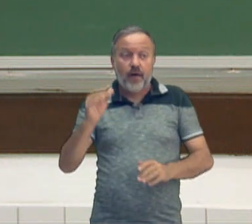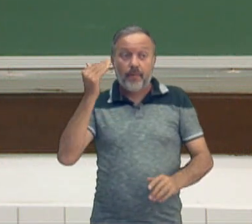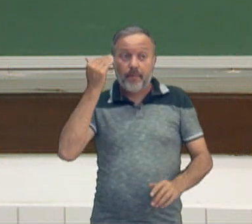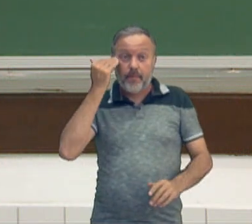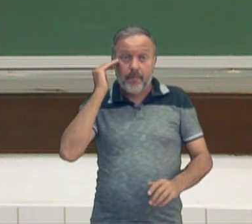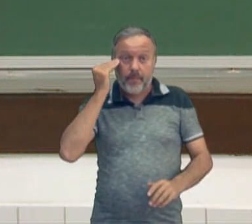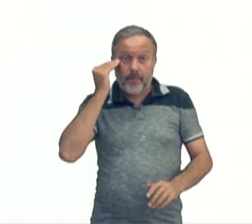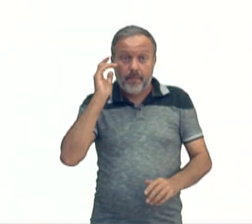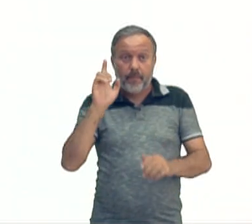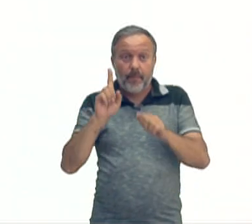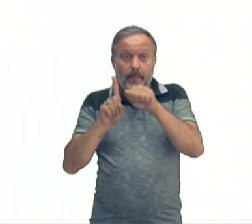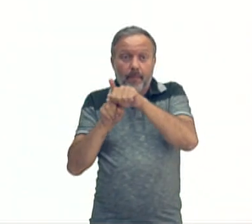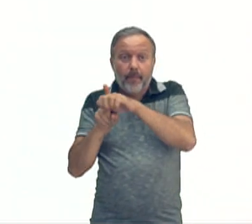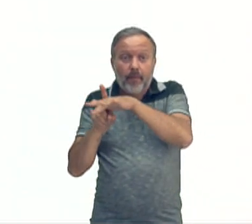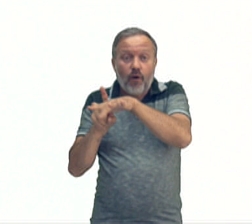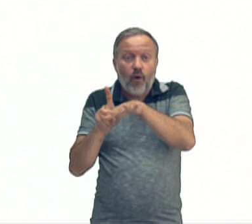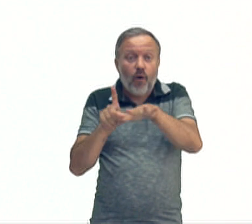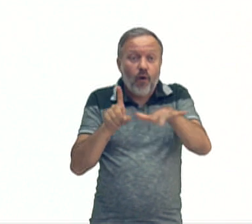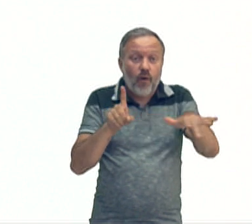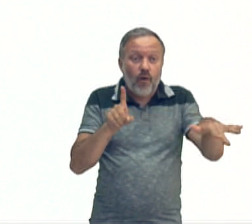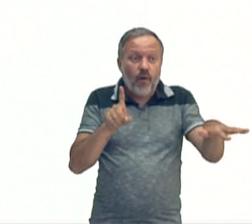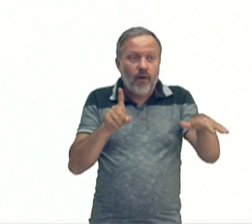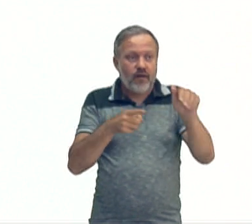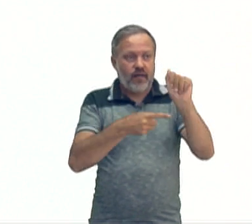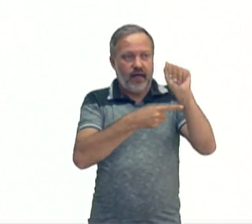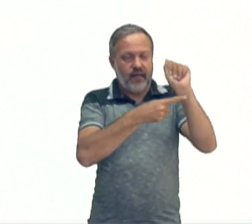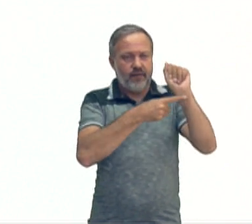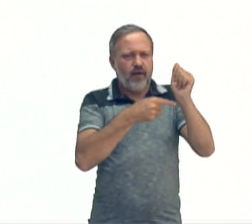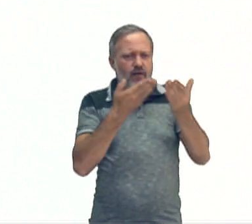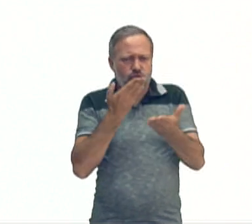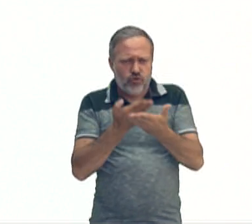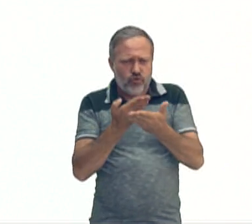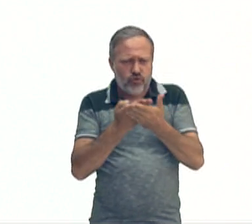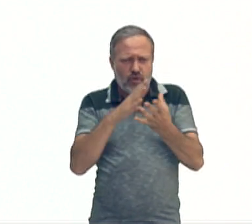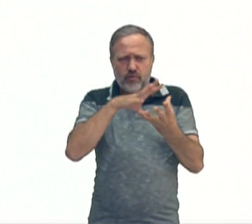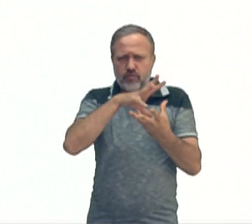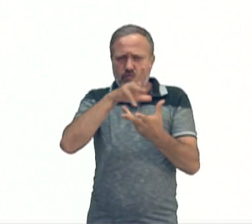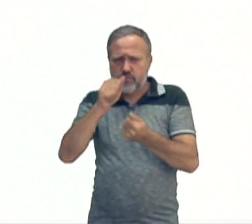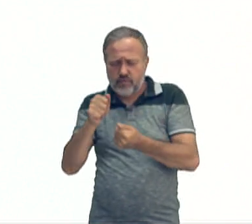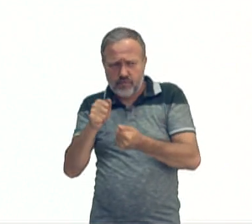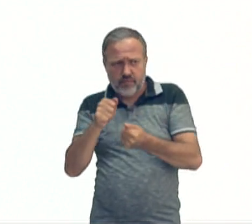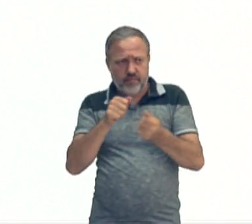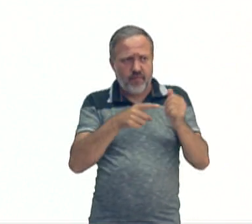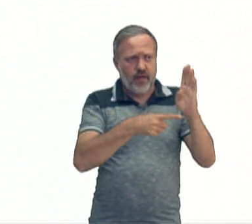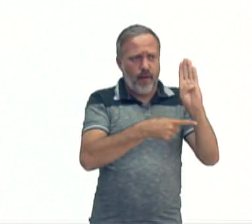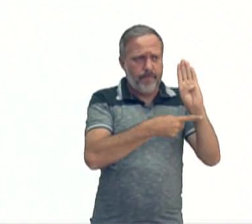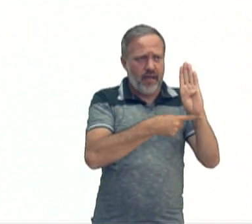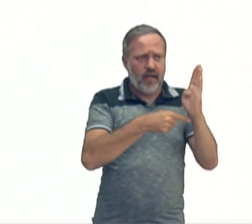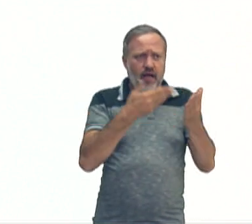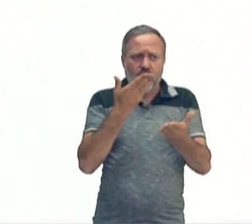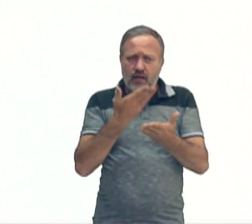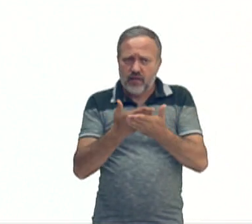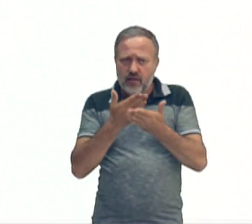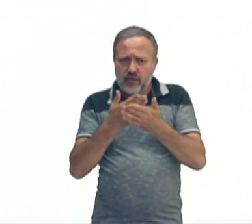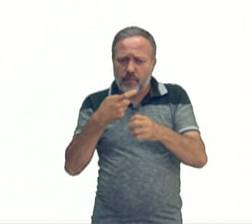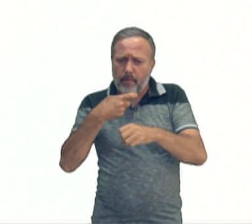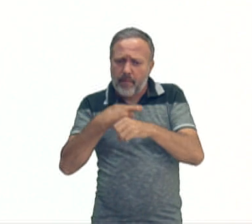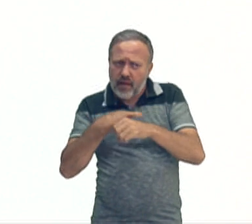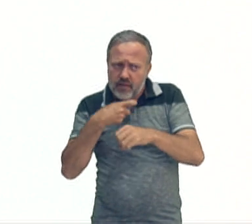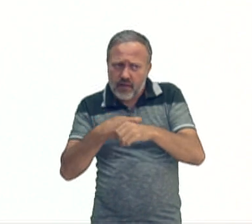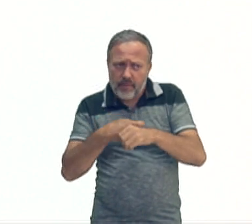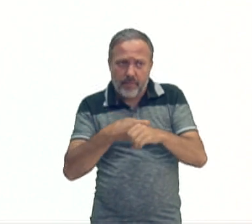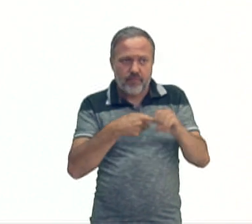por demografia, estudo da terra, estudo das rochas, estudo da